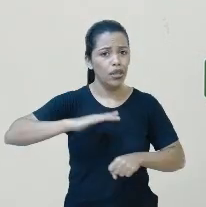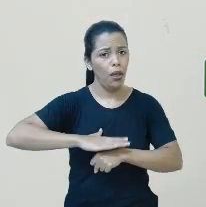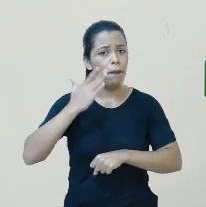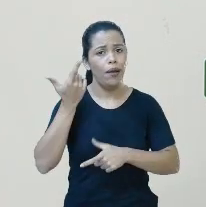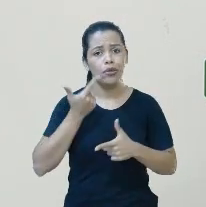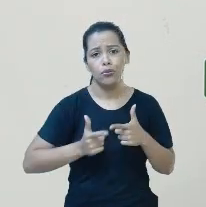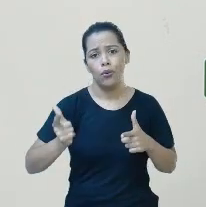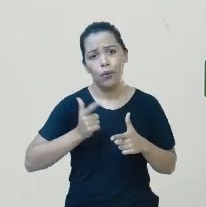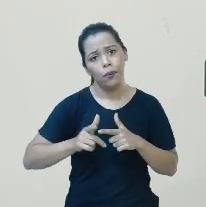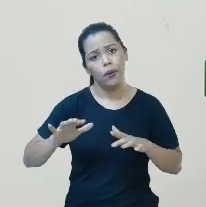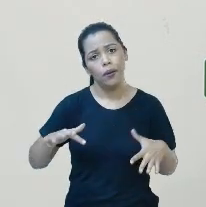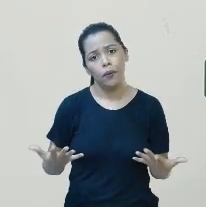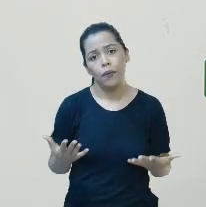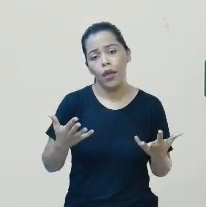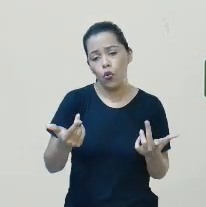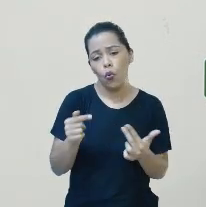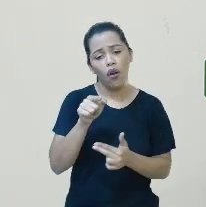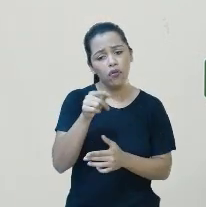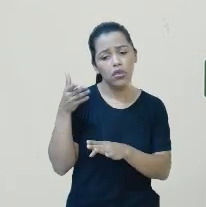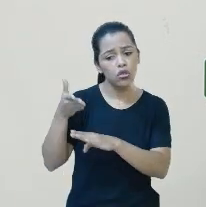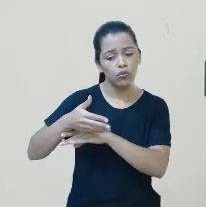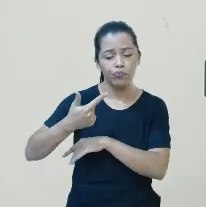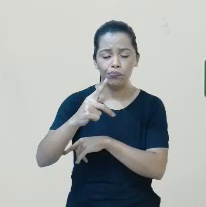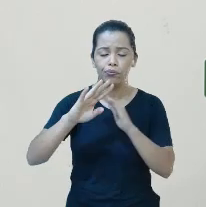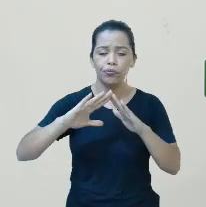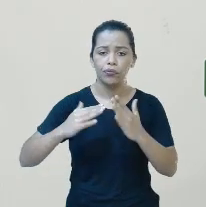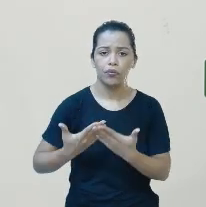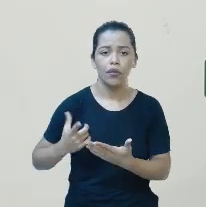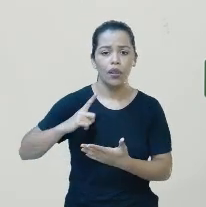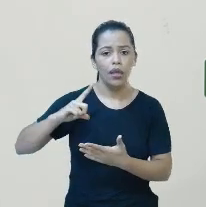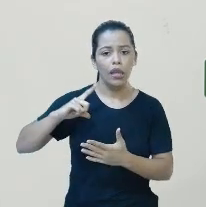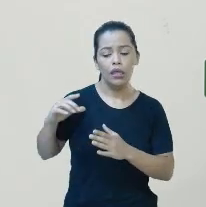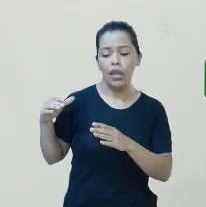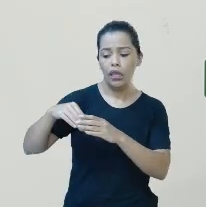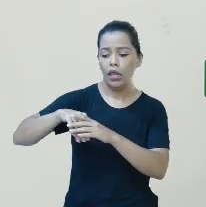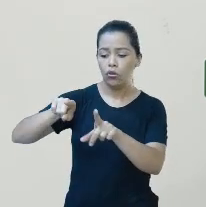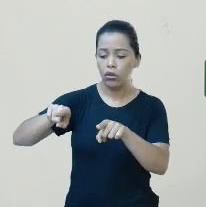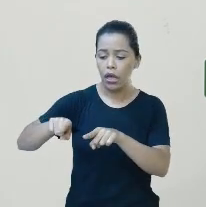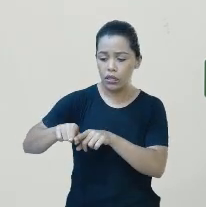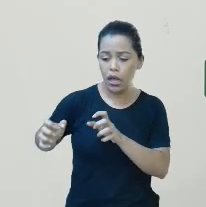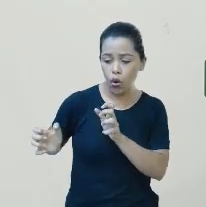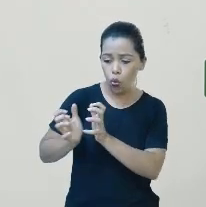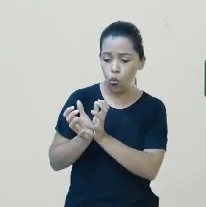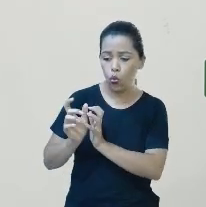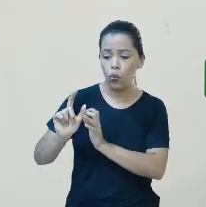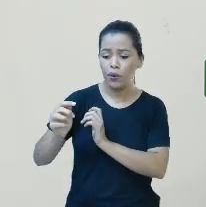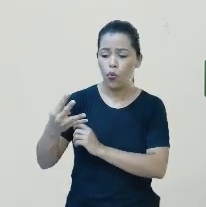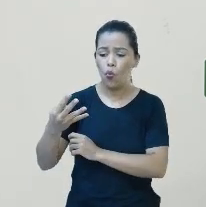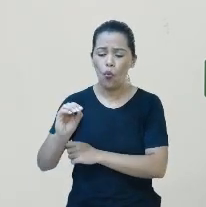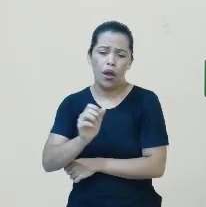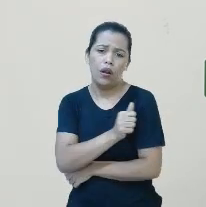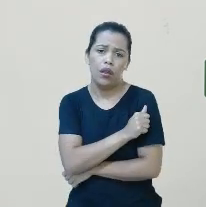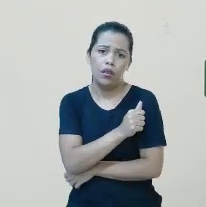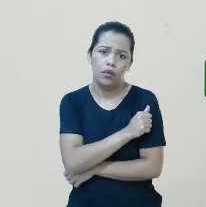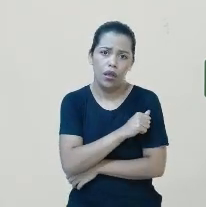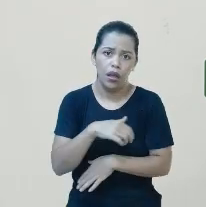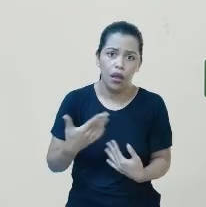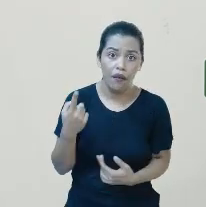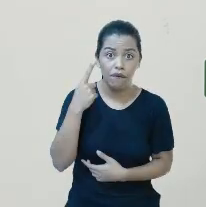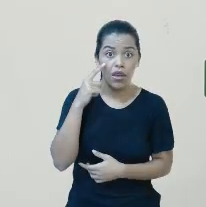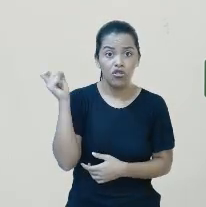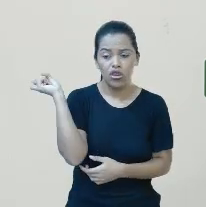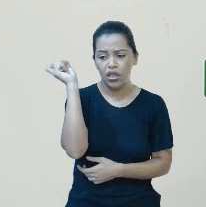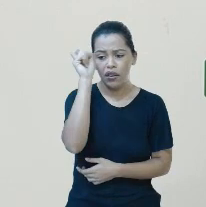É como que você chegasse na sua escola e tivesse uma turma com 40 estudantes. Imagina que dificuldade para o professor conseguir